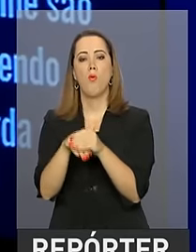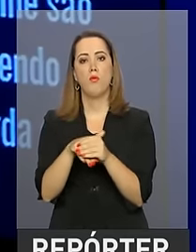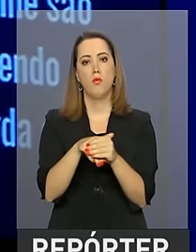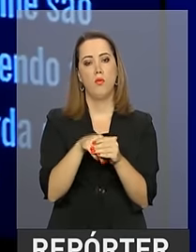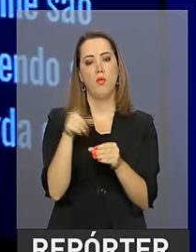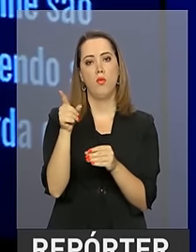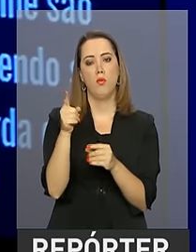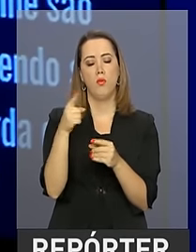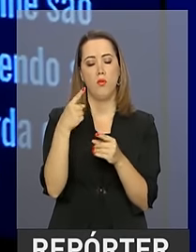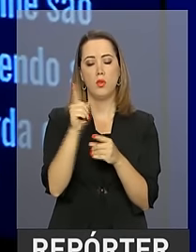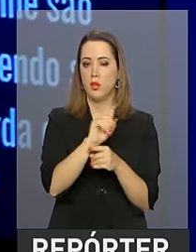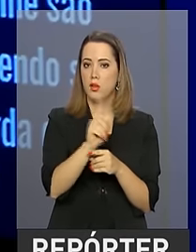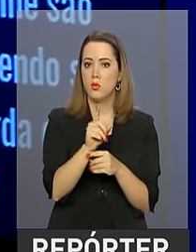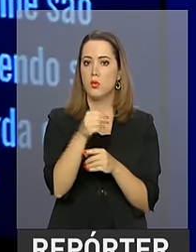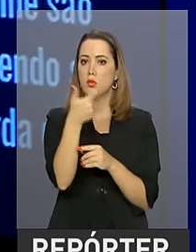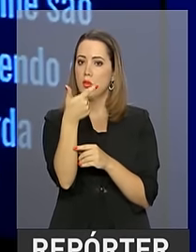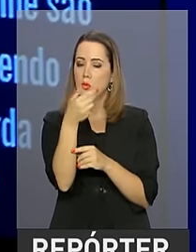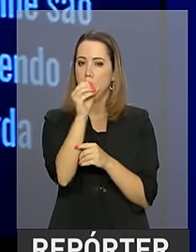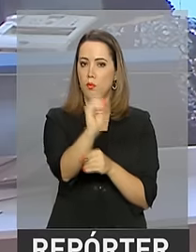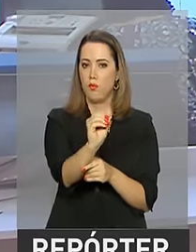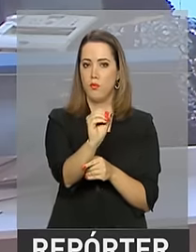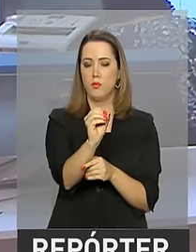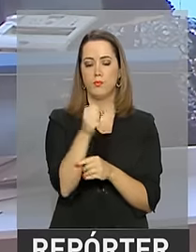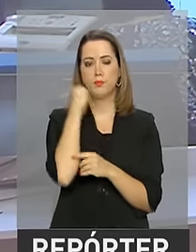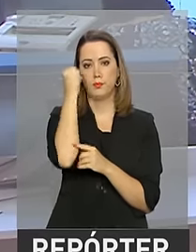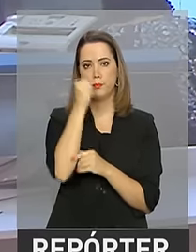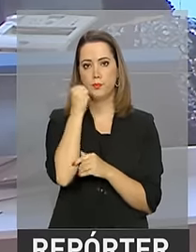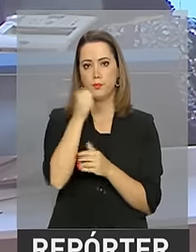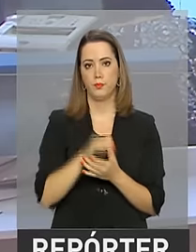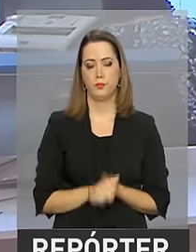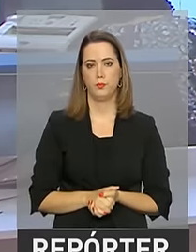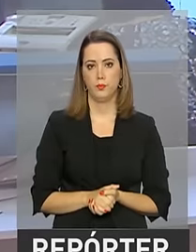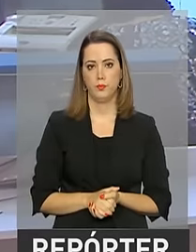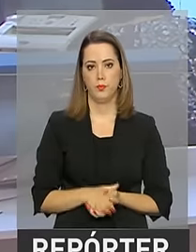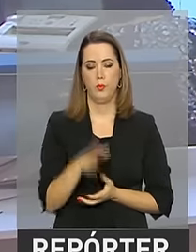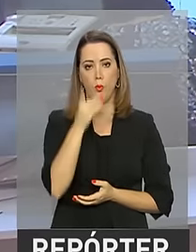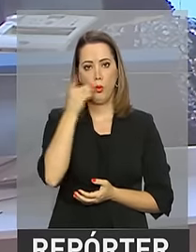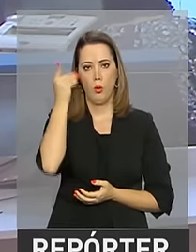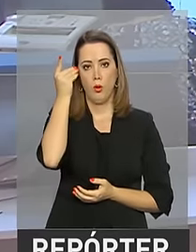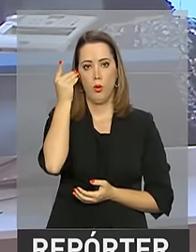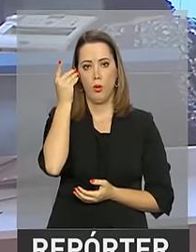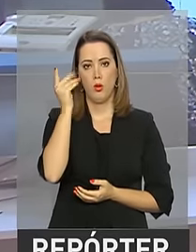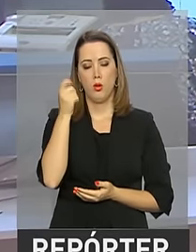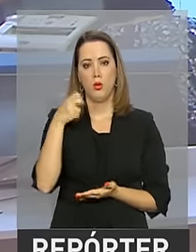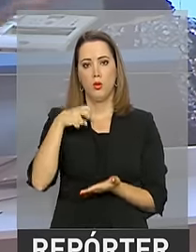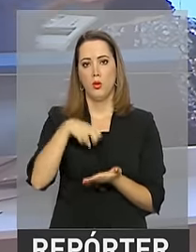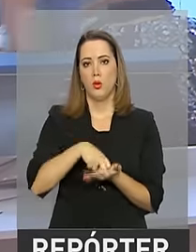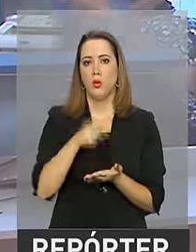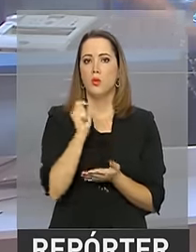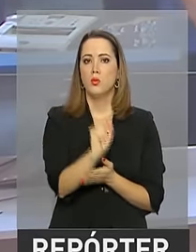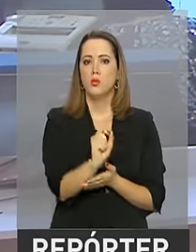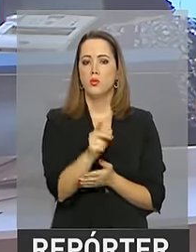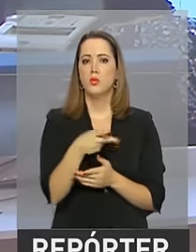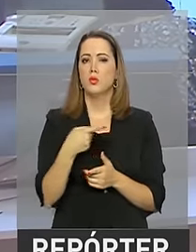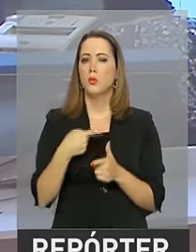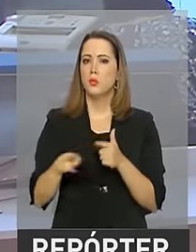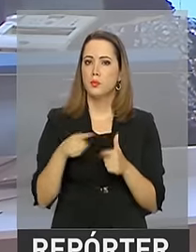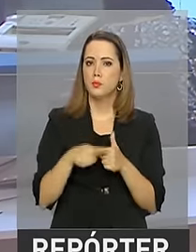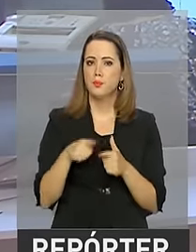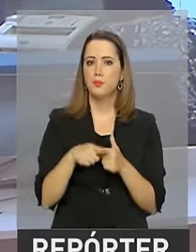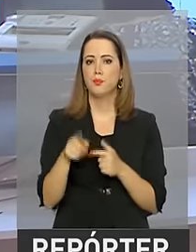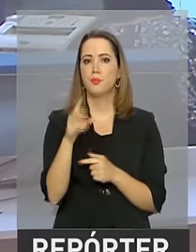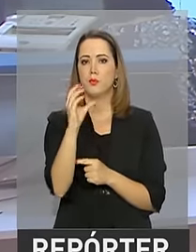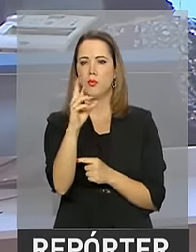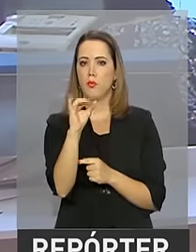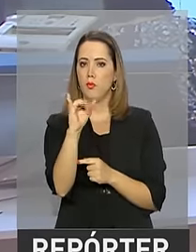não 20 senadores Dilma Roussef foi condenada sob a acusação de ter cometido crimes